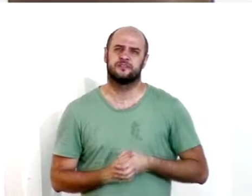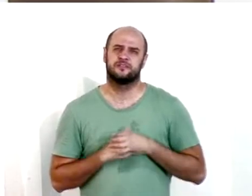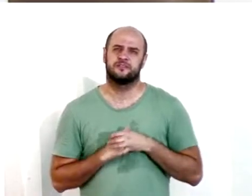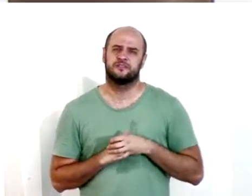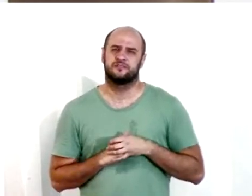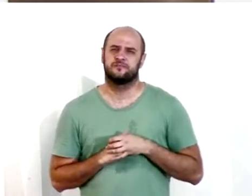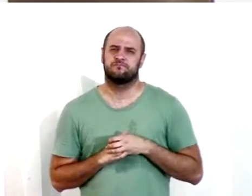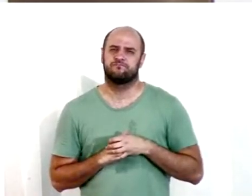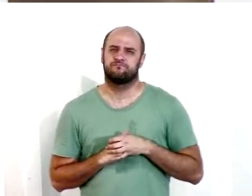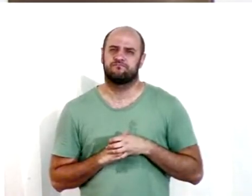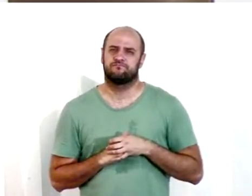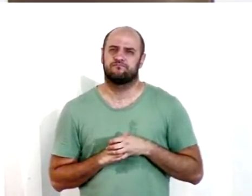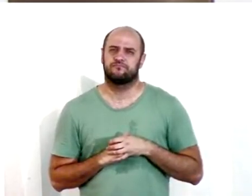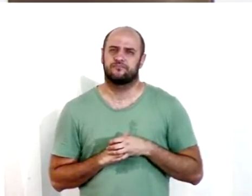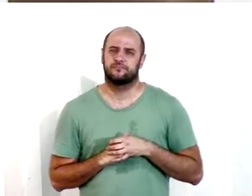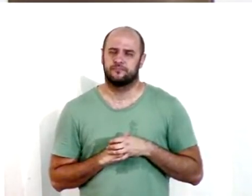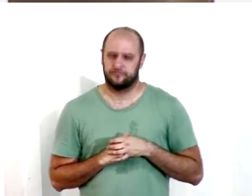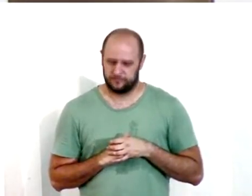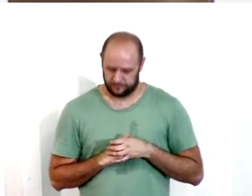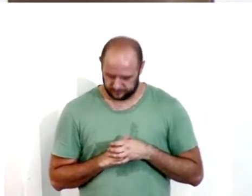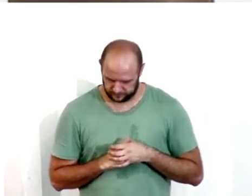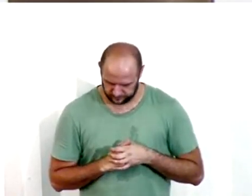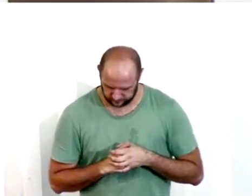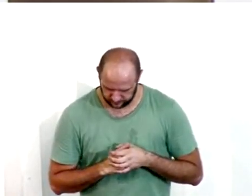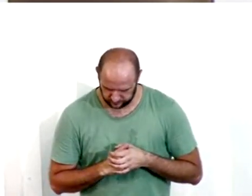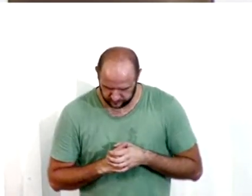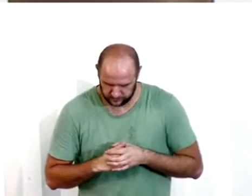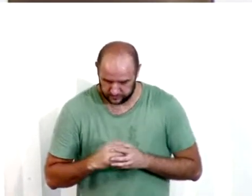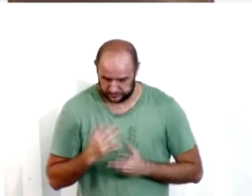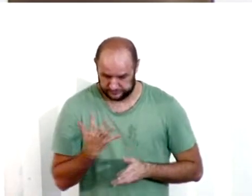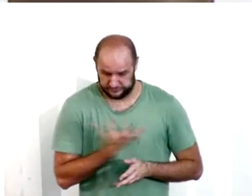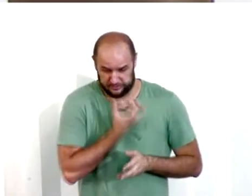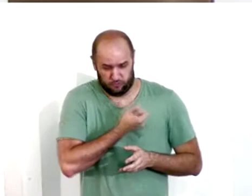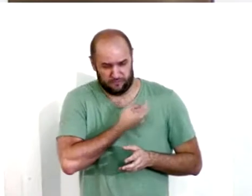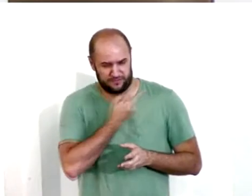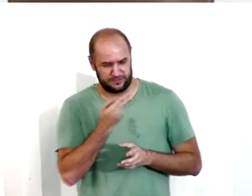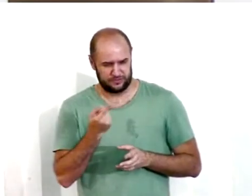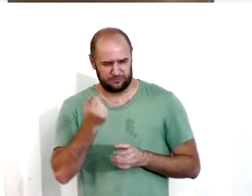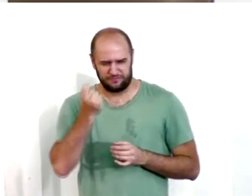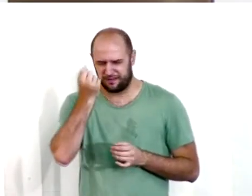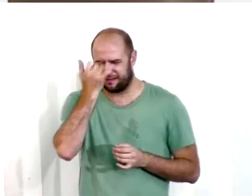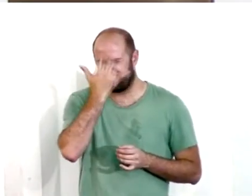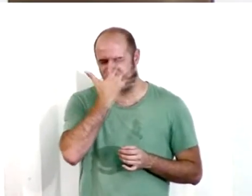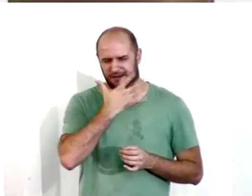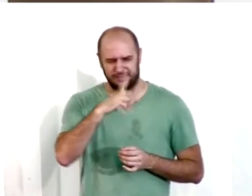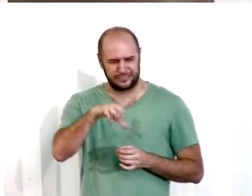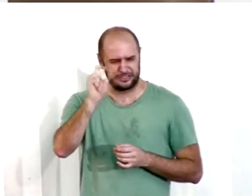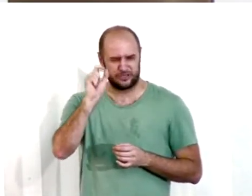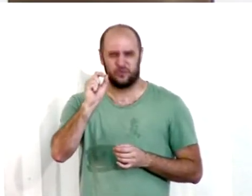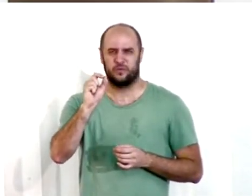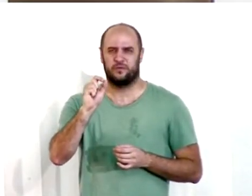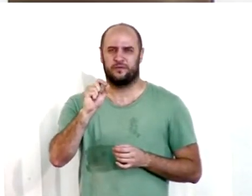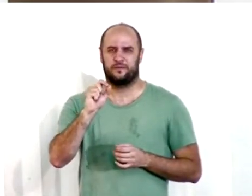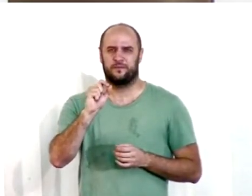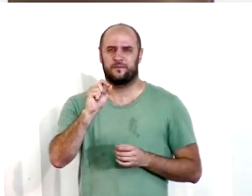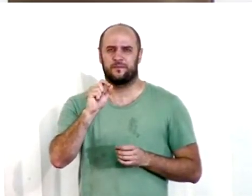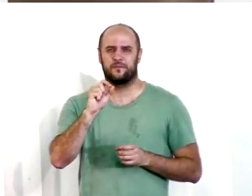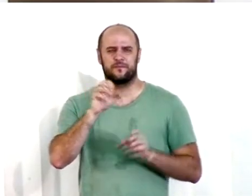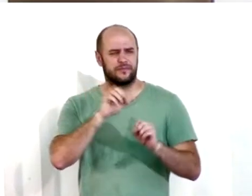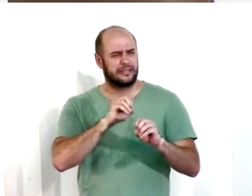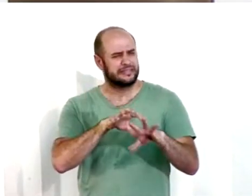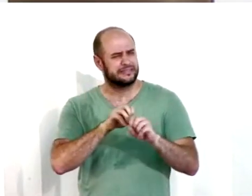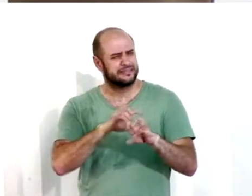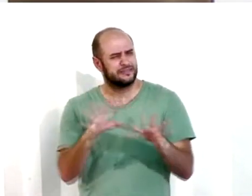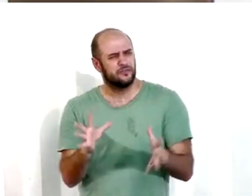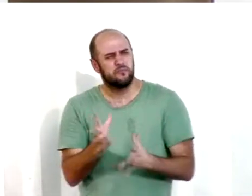não ache que a predestinação, essa maravilhosa doutrina, é algo